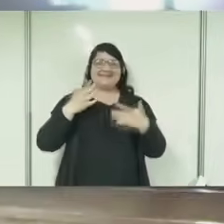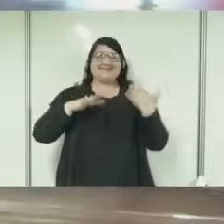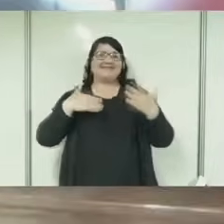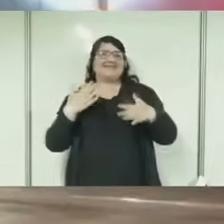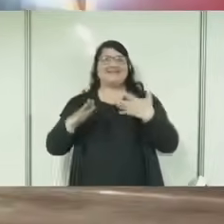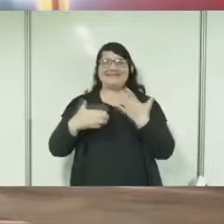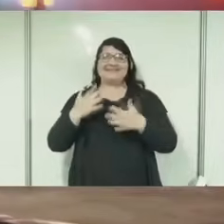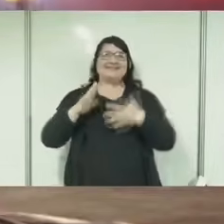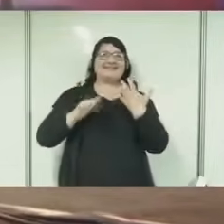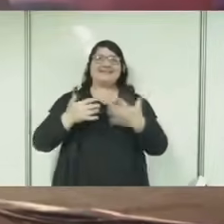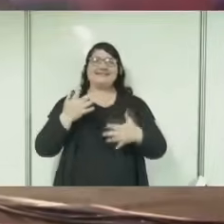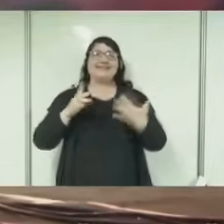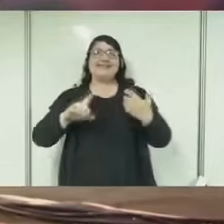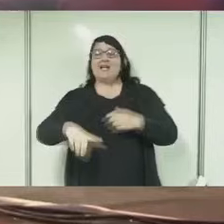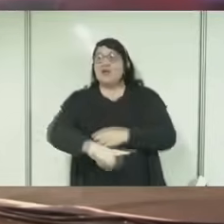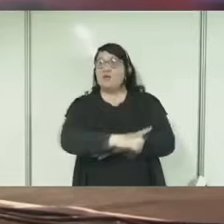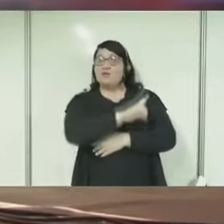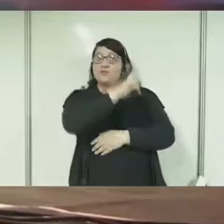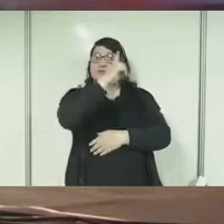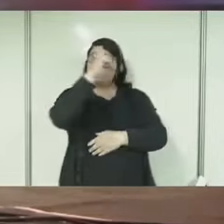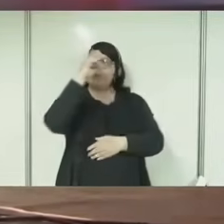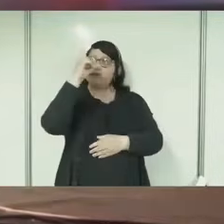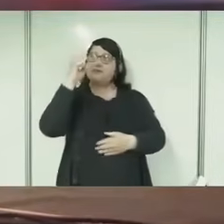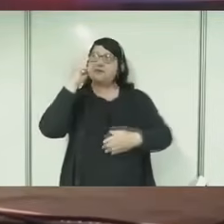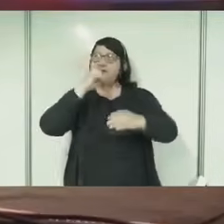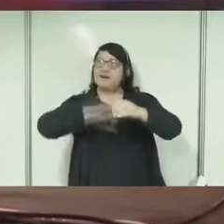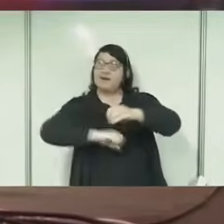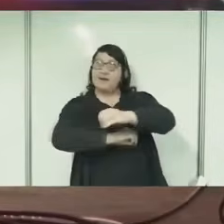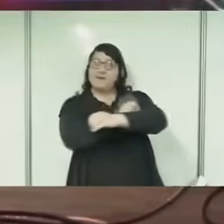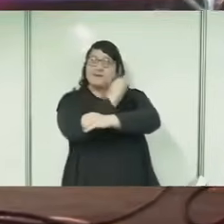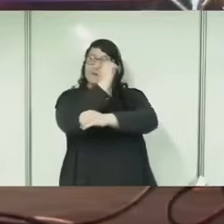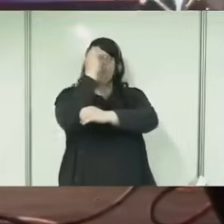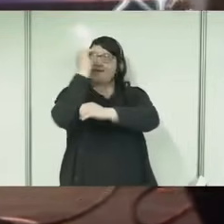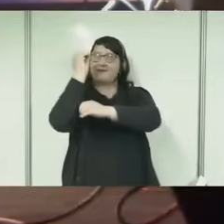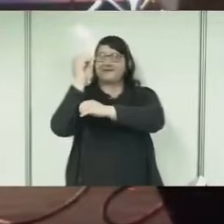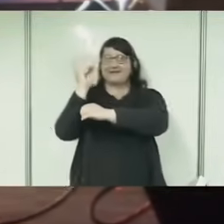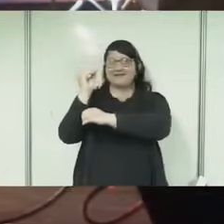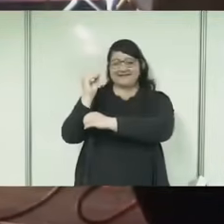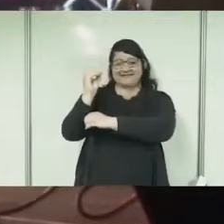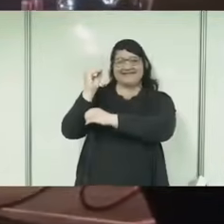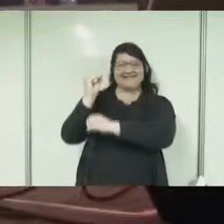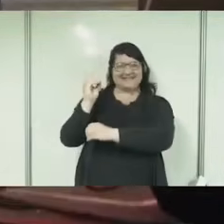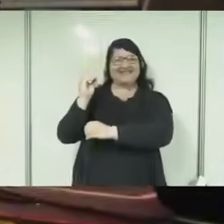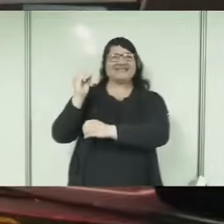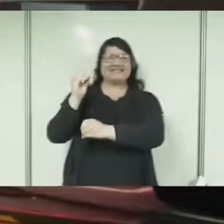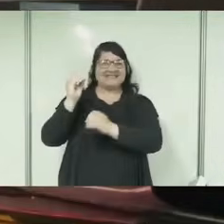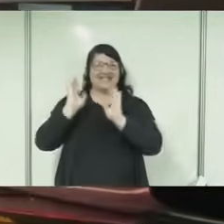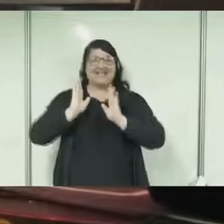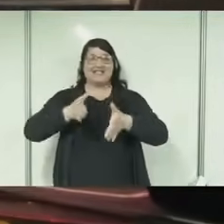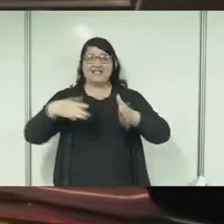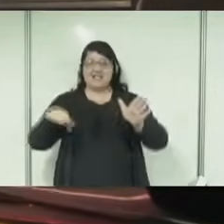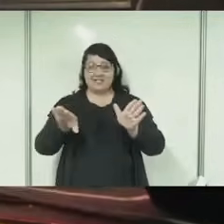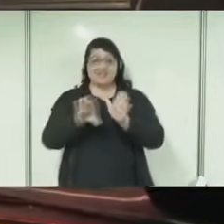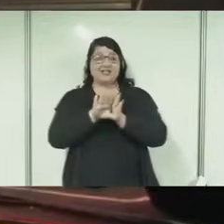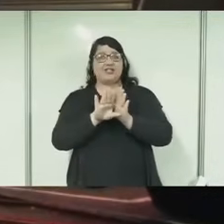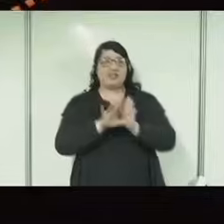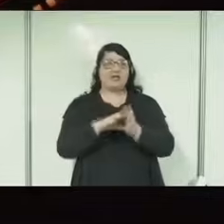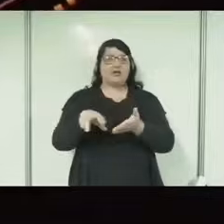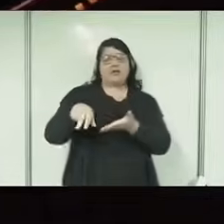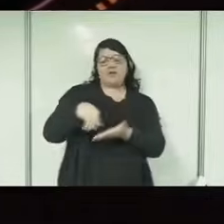dia clarear. Quem já chegou a certo passo nessa